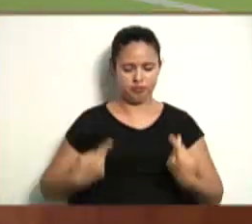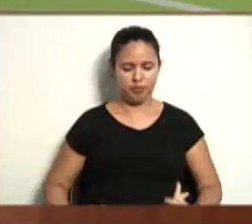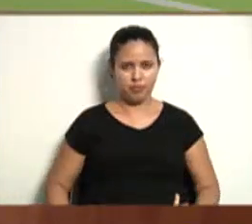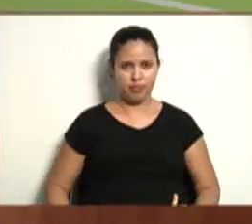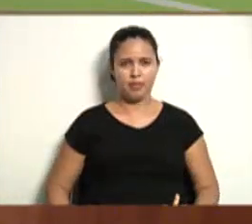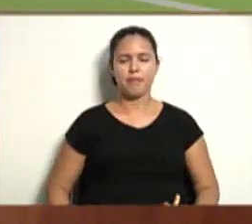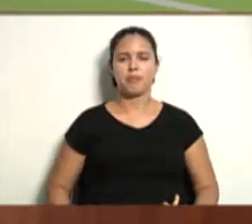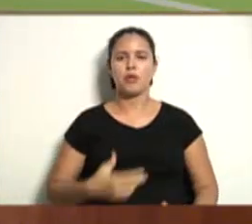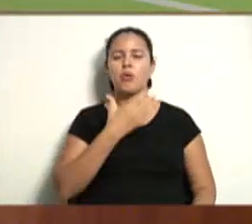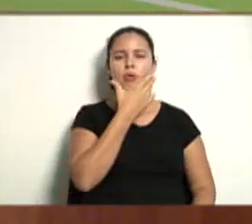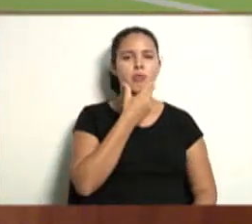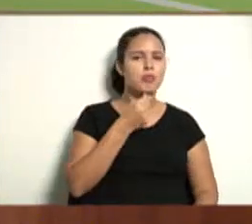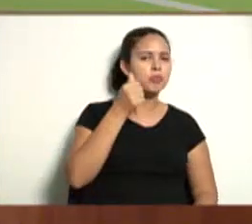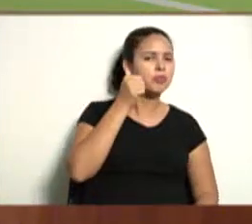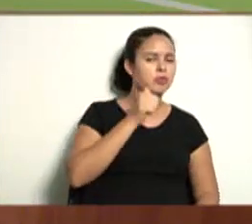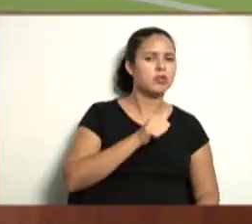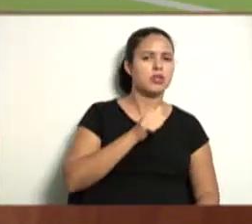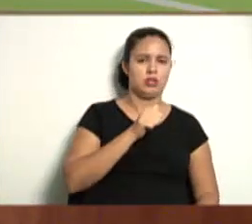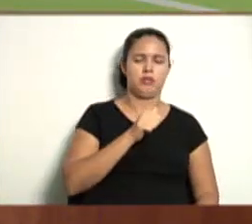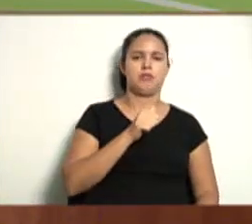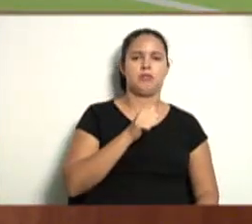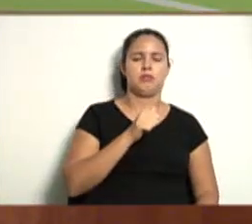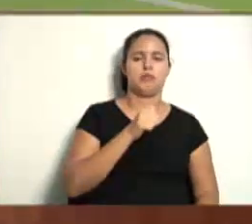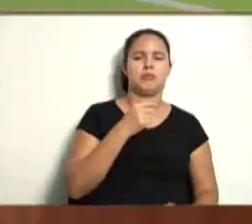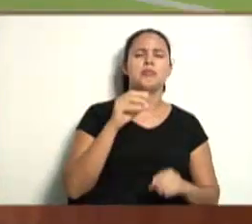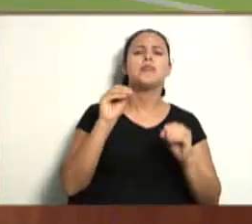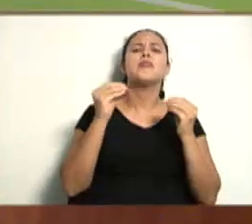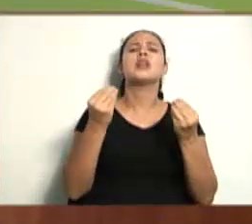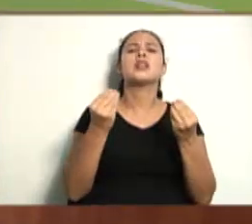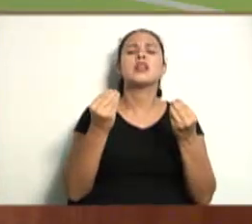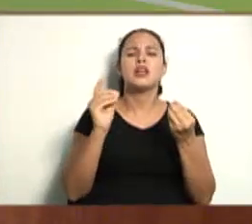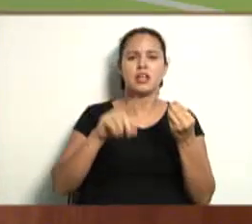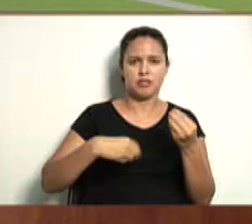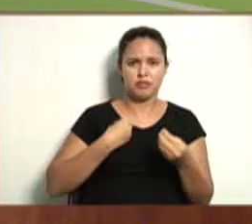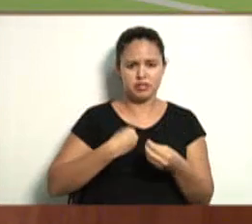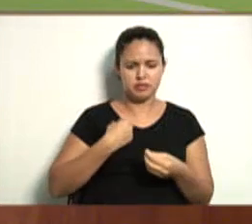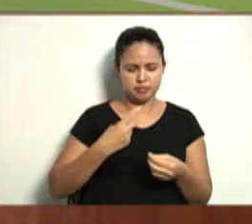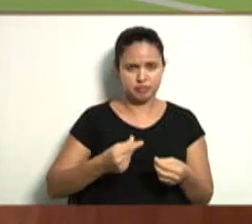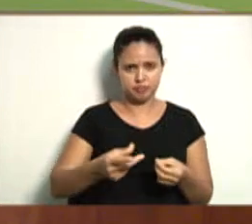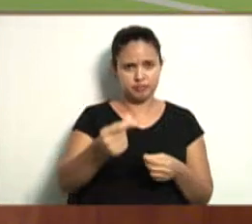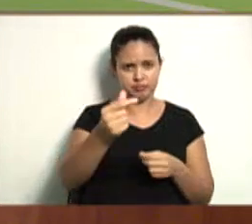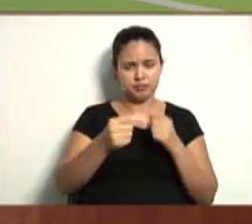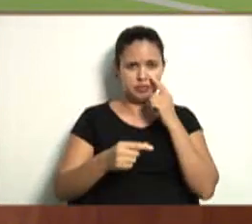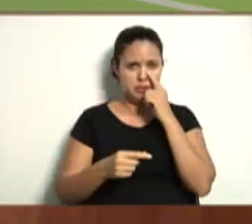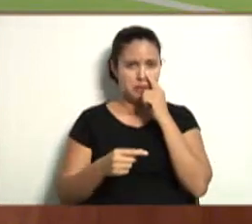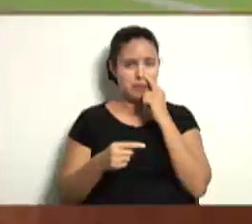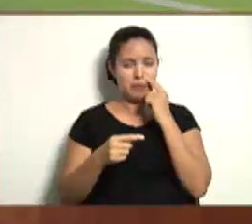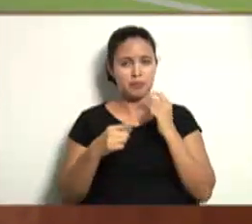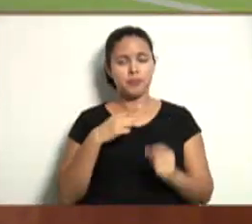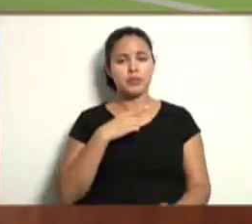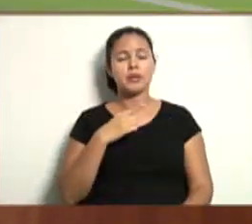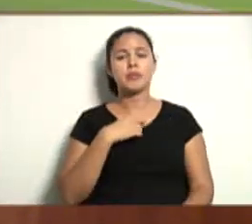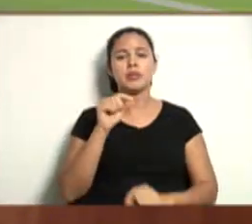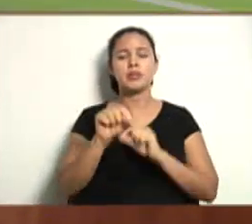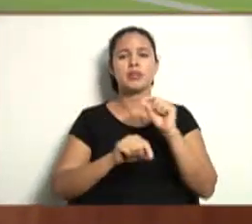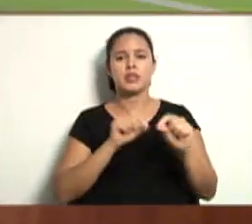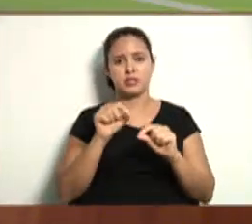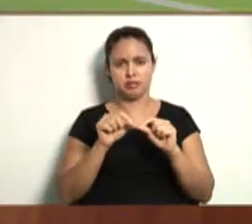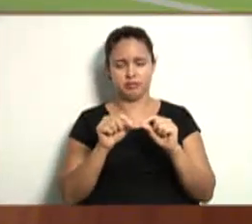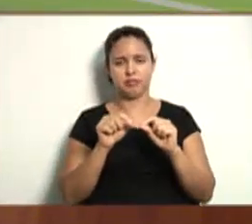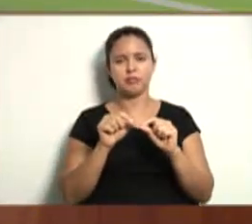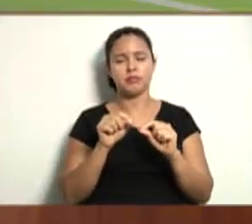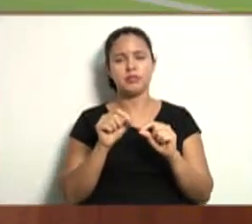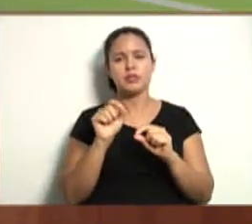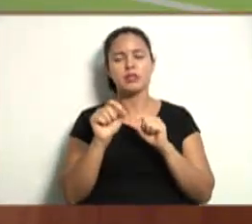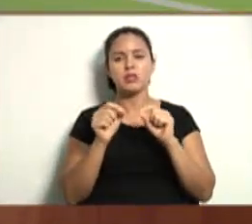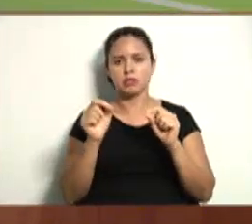a sua própria sobrevivência. E tem mais gente postando aqui, calma aí. Capta essa ideia, hein,